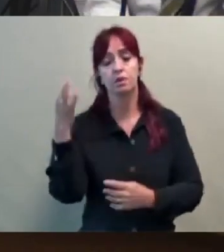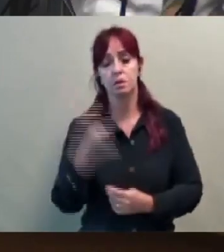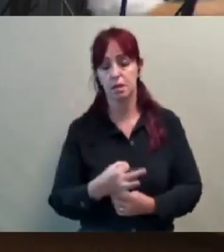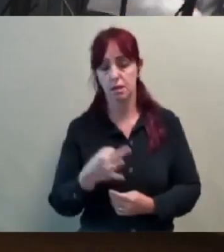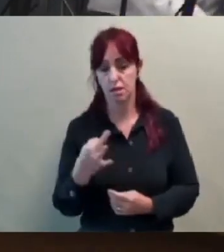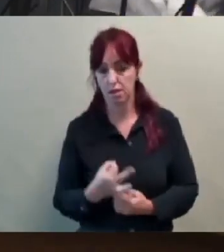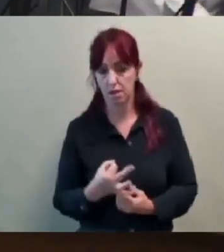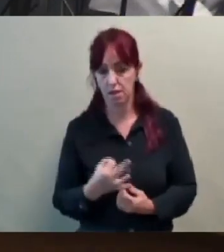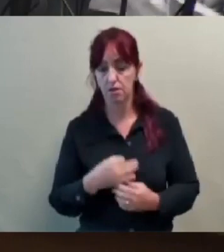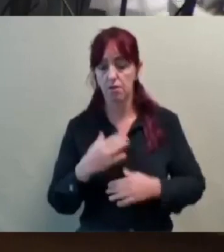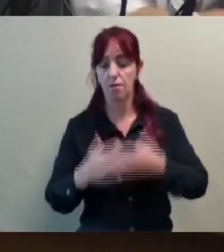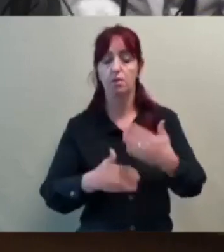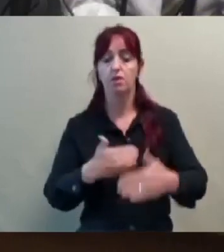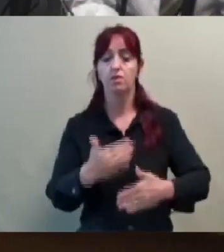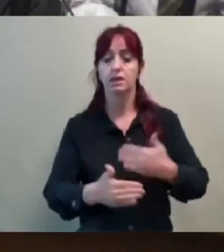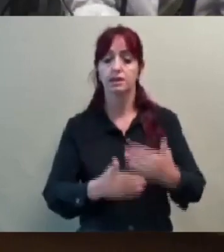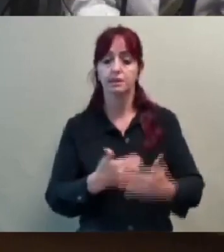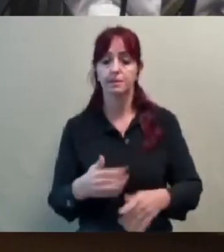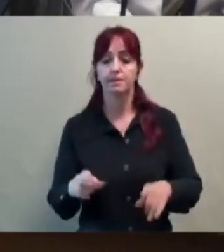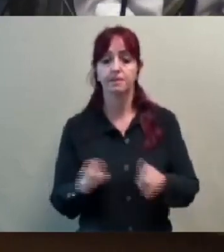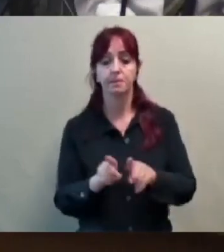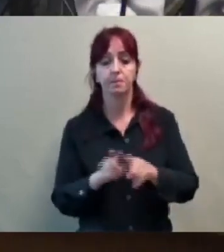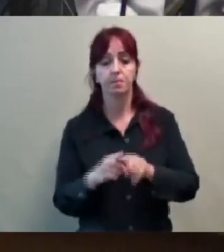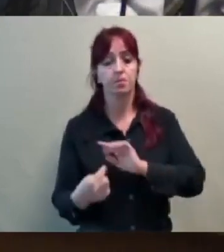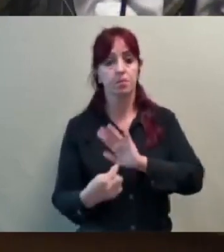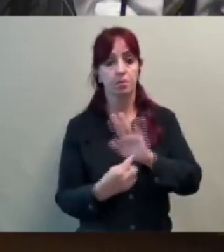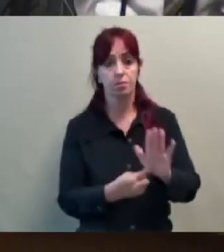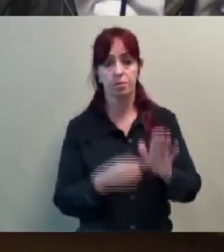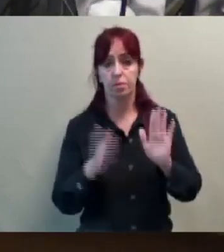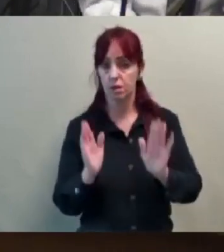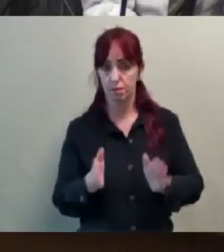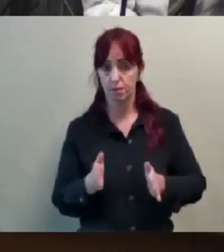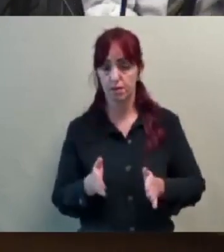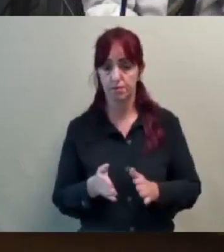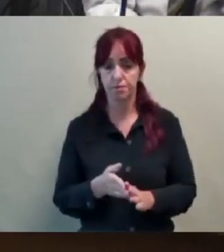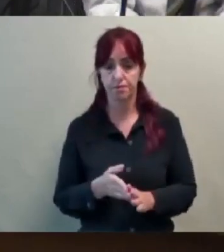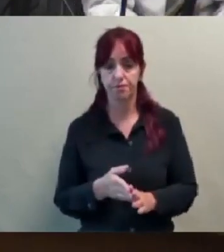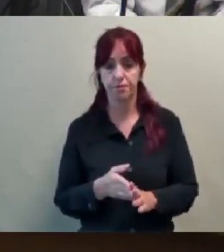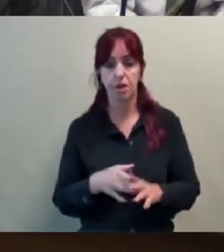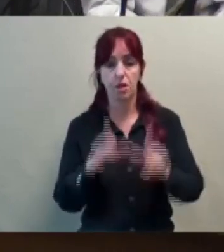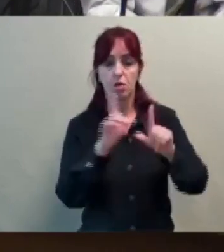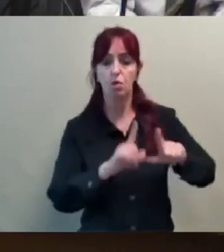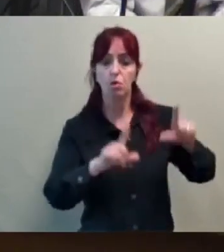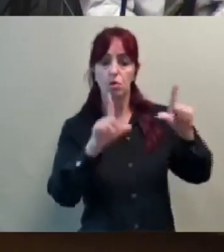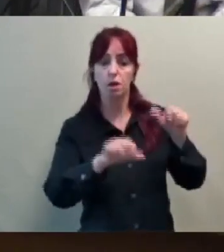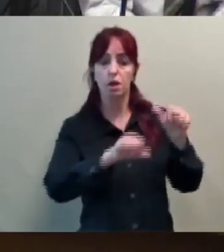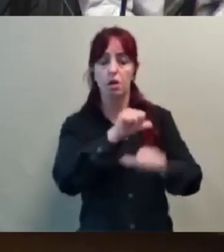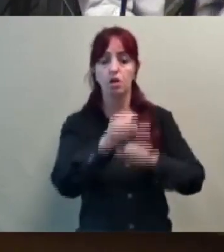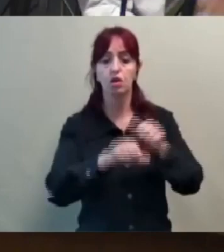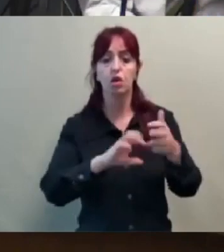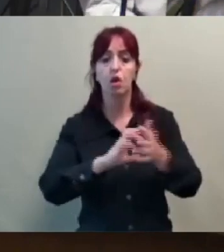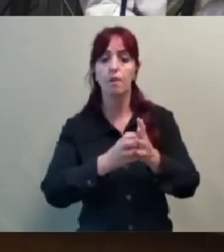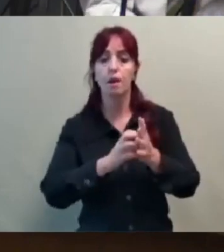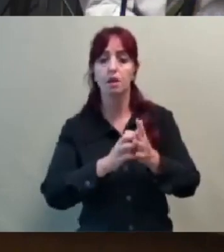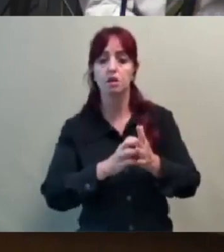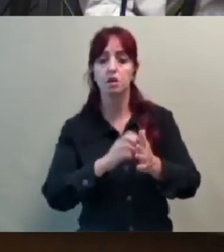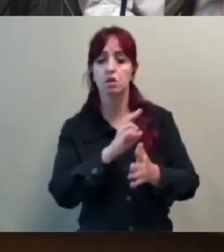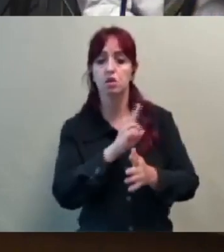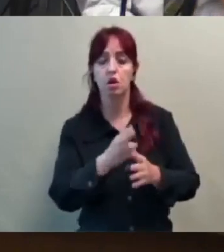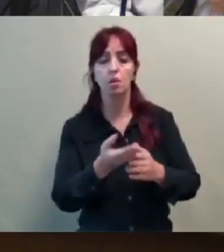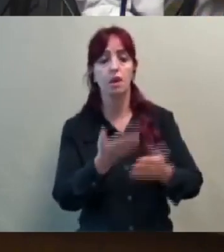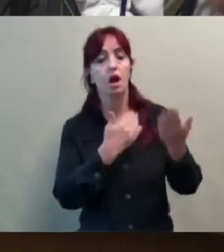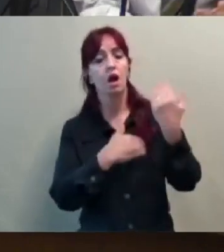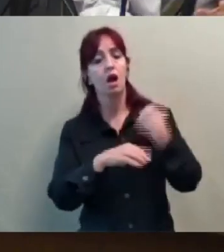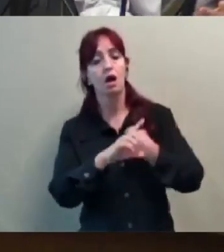vamos avançando. E também destacar que hoje no painel, né, mudou o nome do nosso partido. No último dia 9,